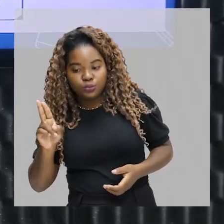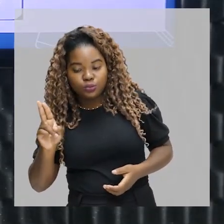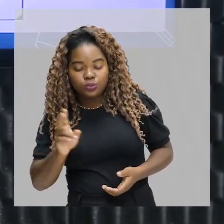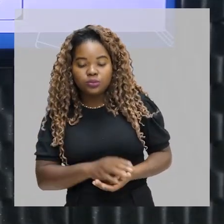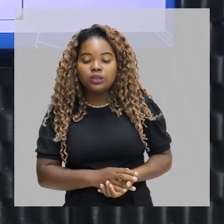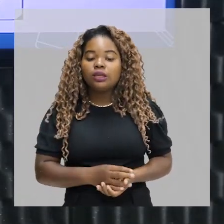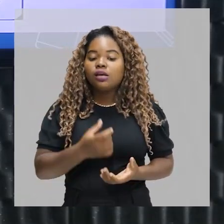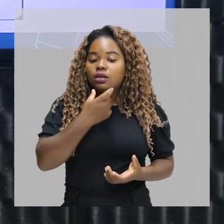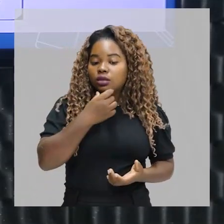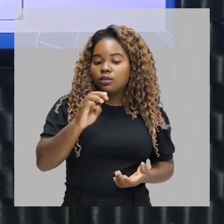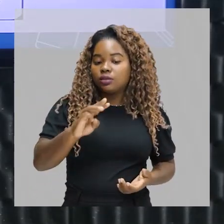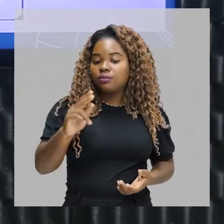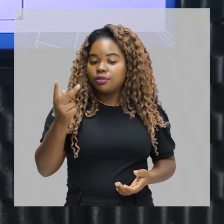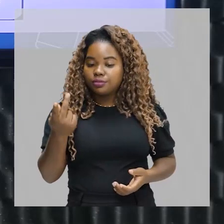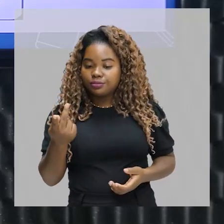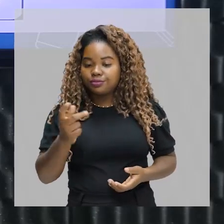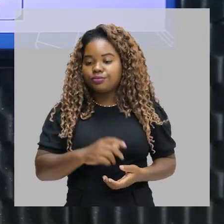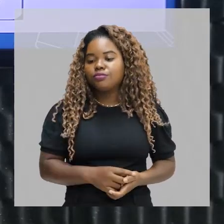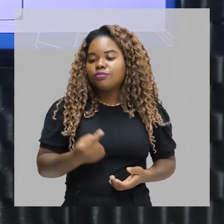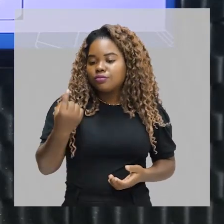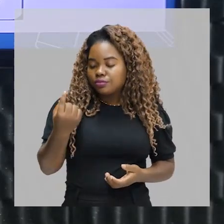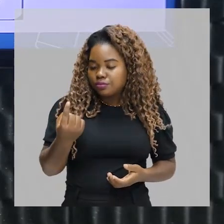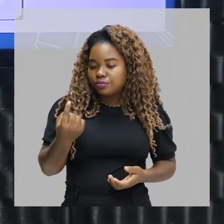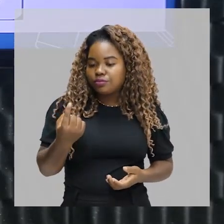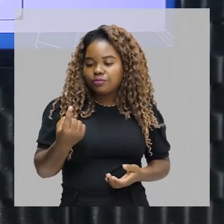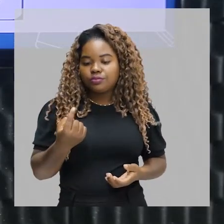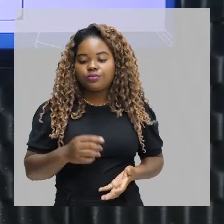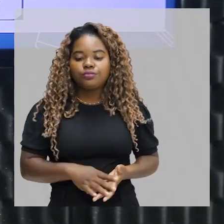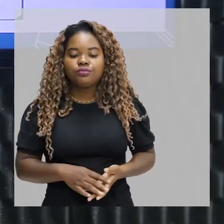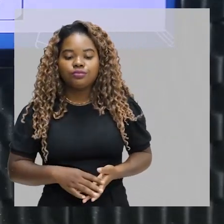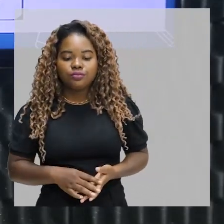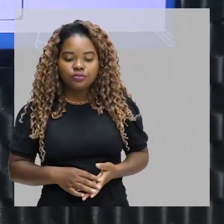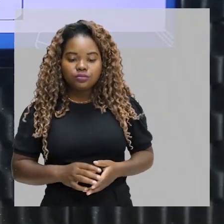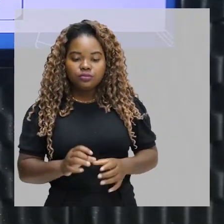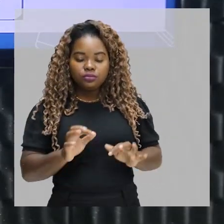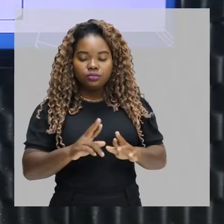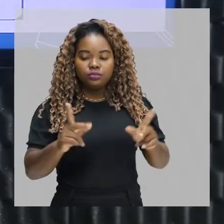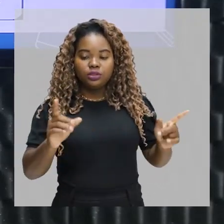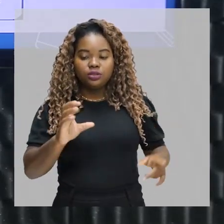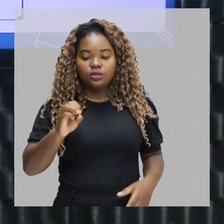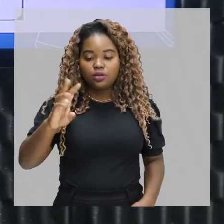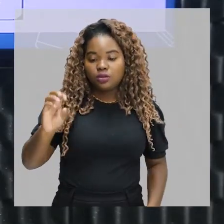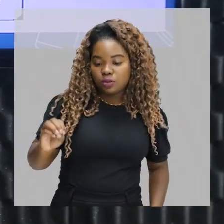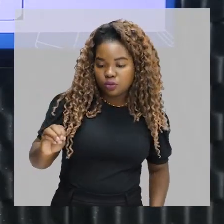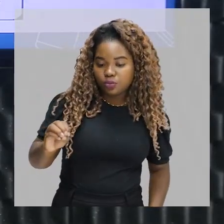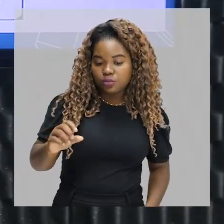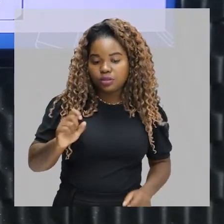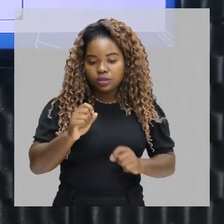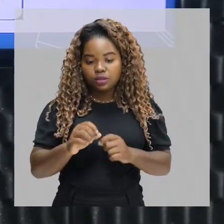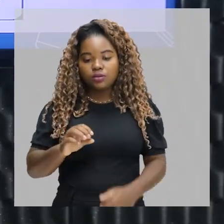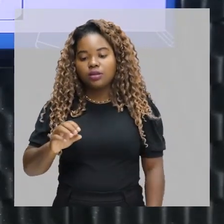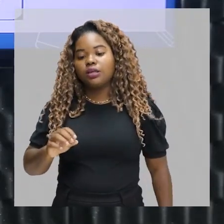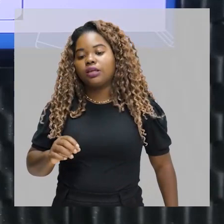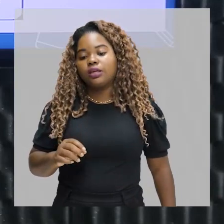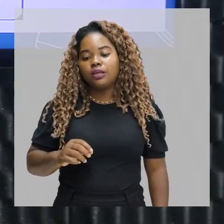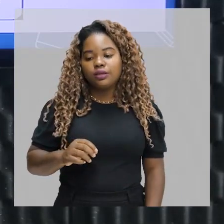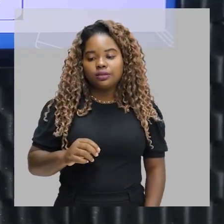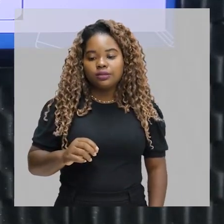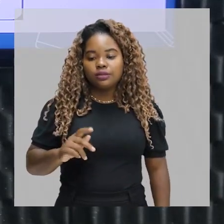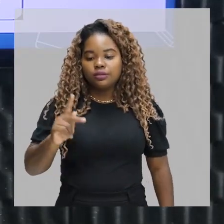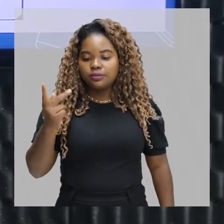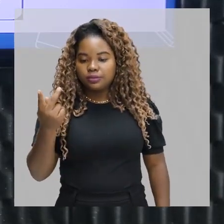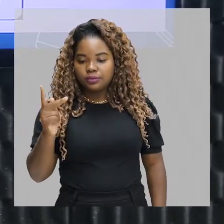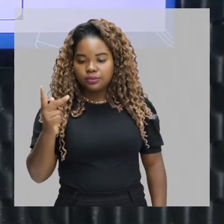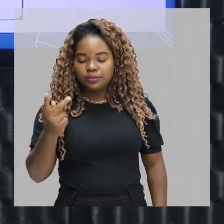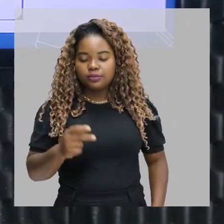temos o WH. Só tem uma exceção, que é o como. Como em inglês é how, começa só com o